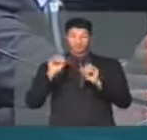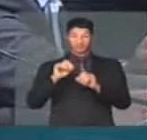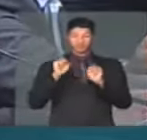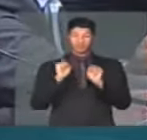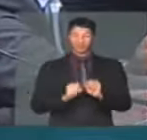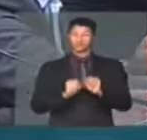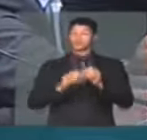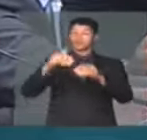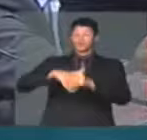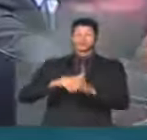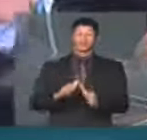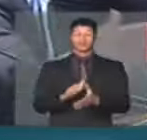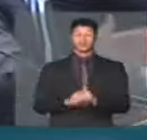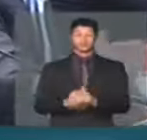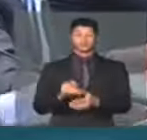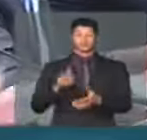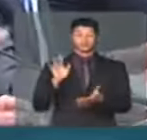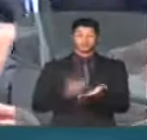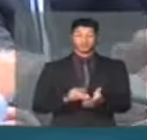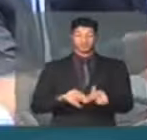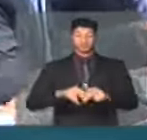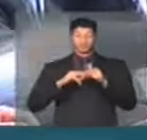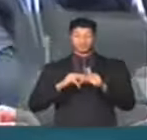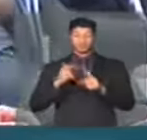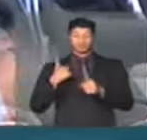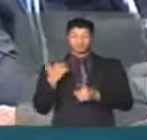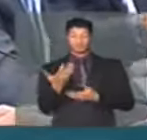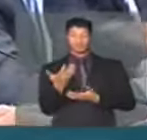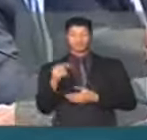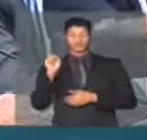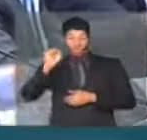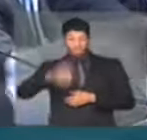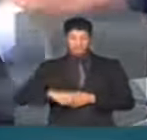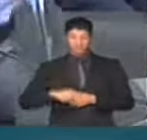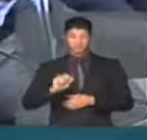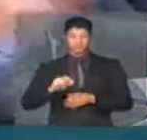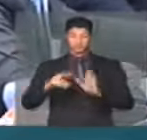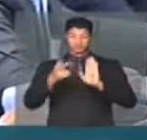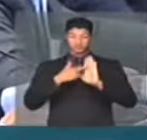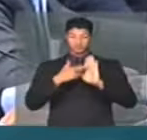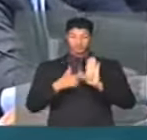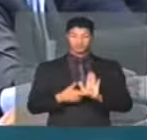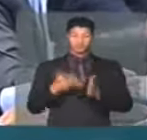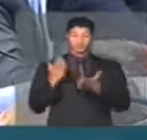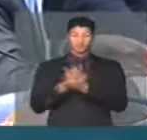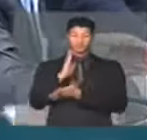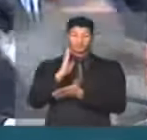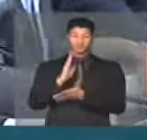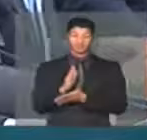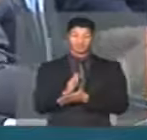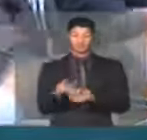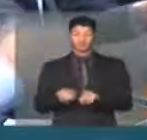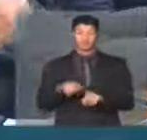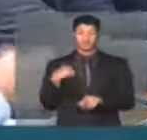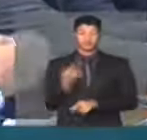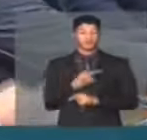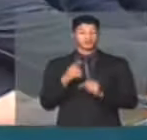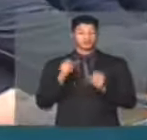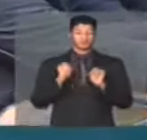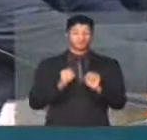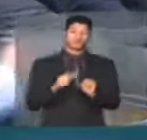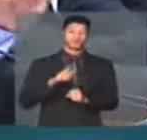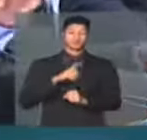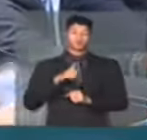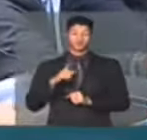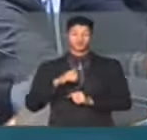de Educação possa ser votado. Exatamente por esse motivo que a gente quer, sim, que o requerimento seja aprovado e que a gente